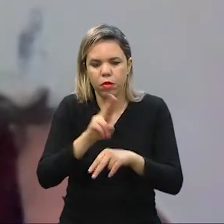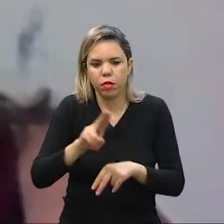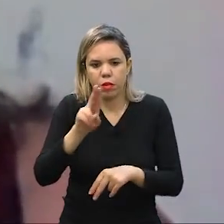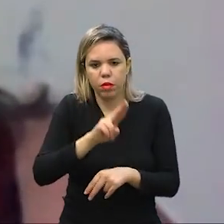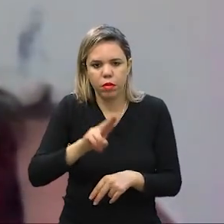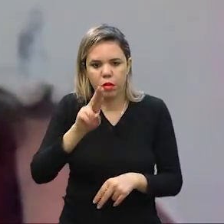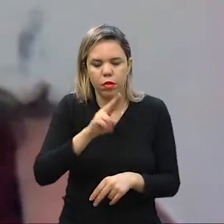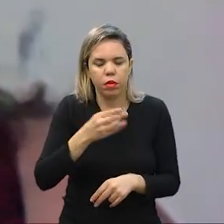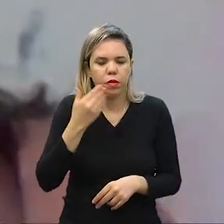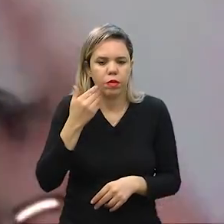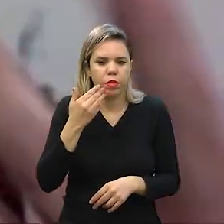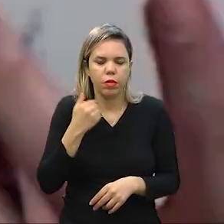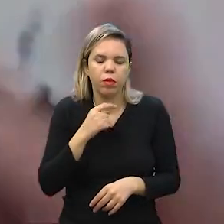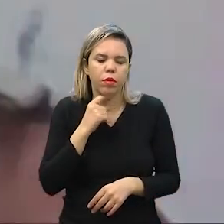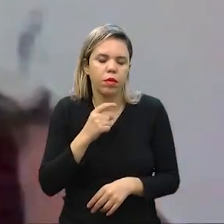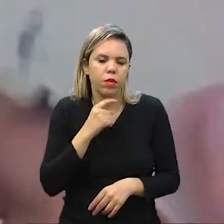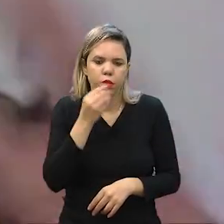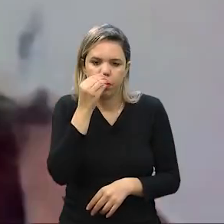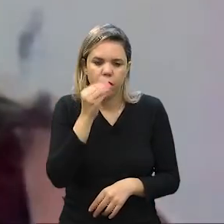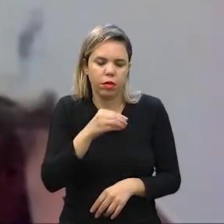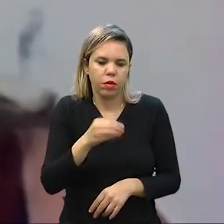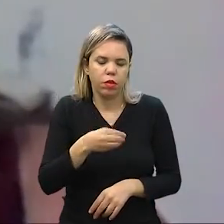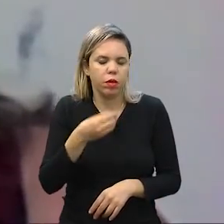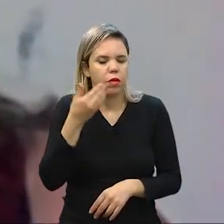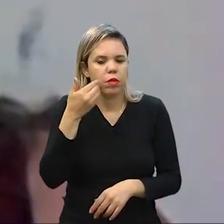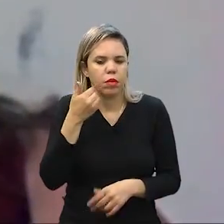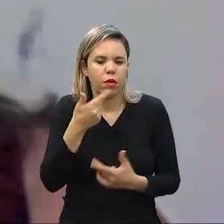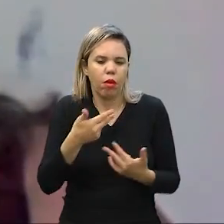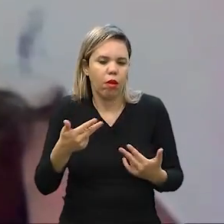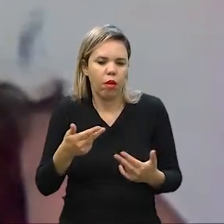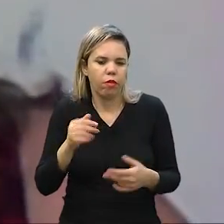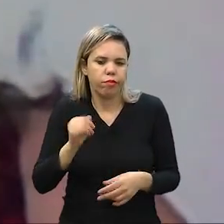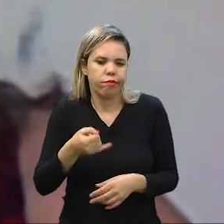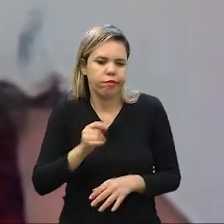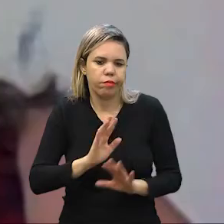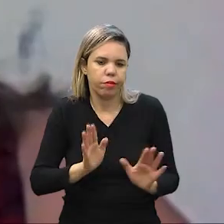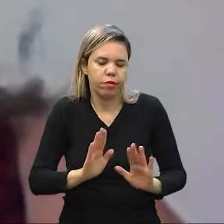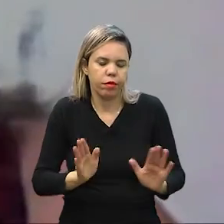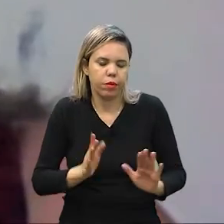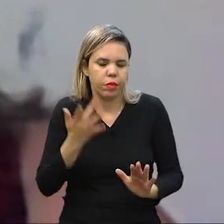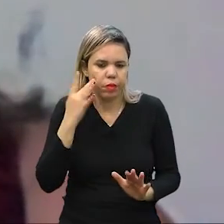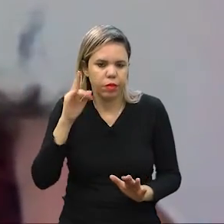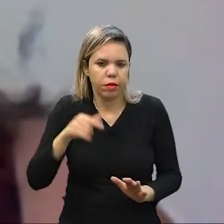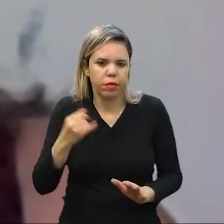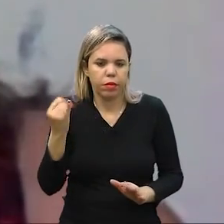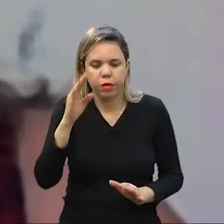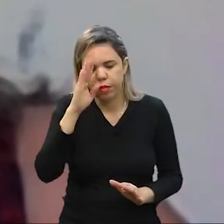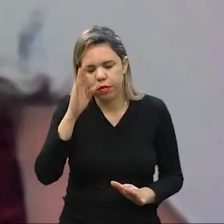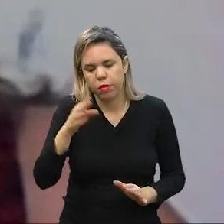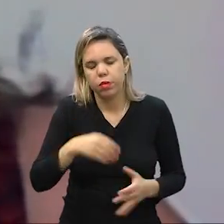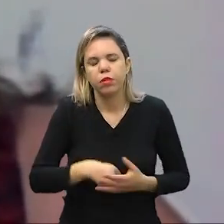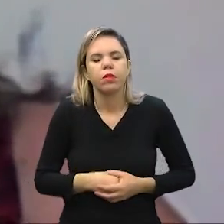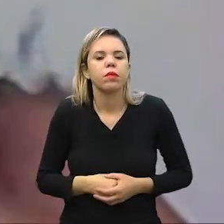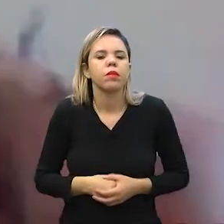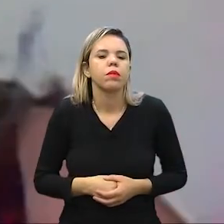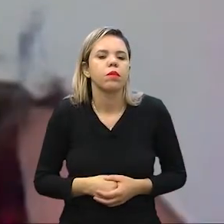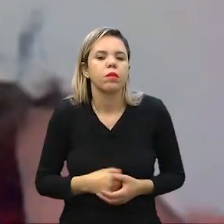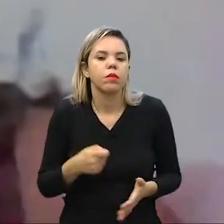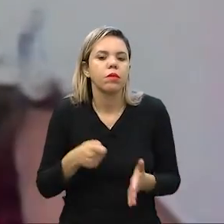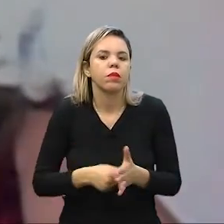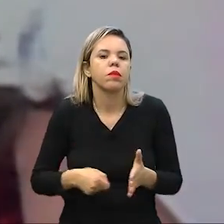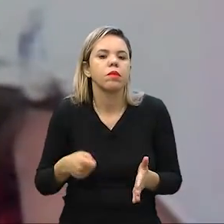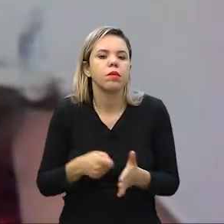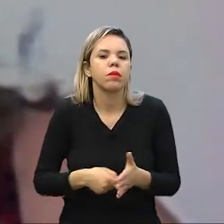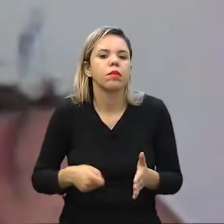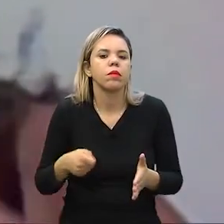todos, e que ninguém pode levar vantagem sobre eles. Eu acho que isso é fundamental. E